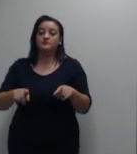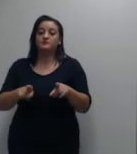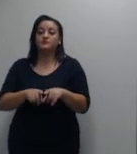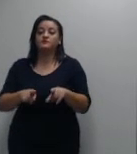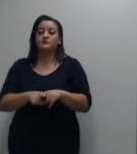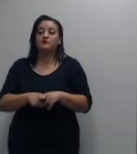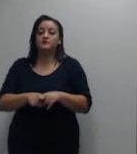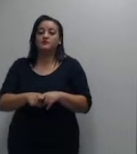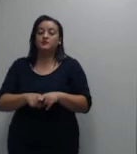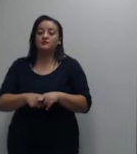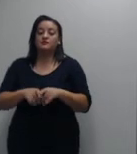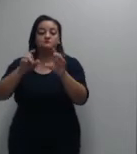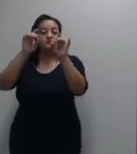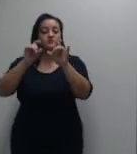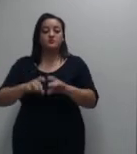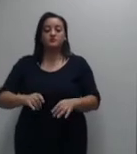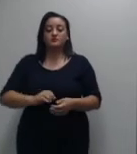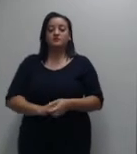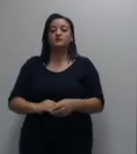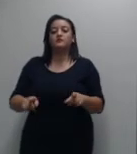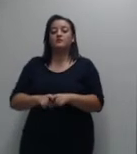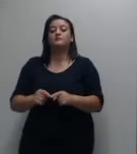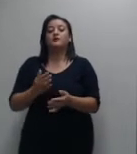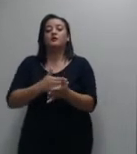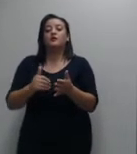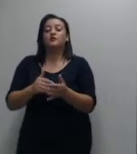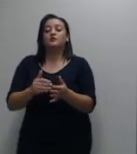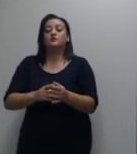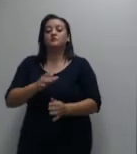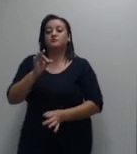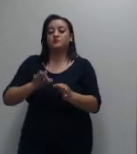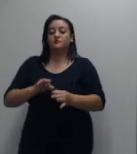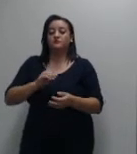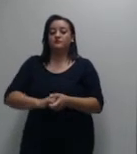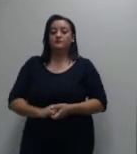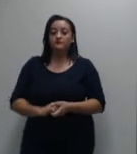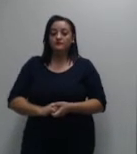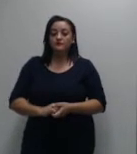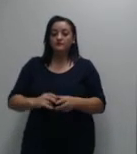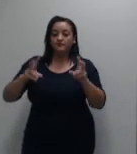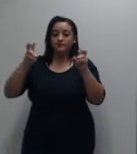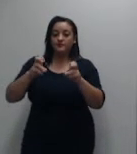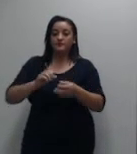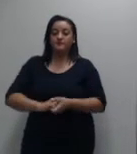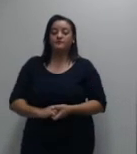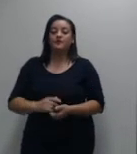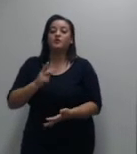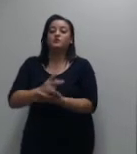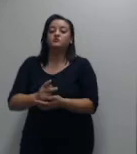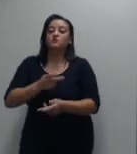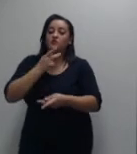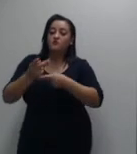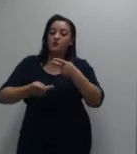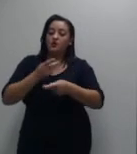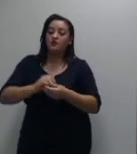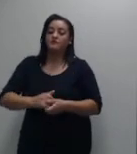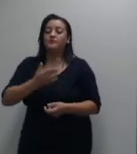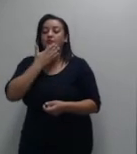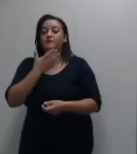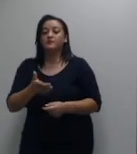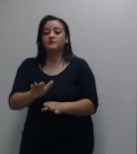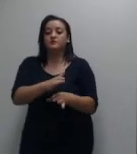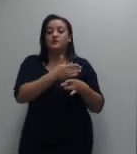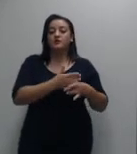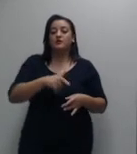este exclusivo e total dos dicionários pessoal procedimento o pedido de retirada